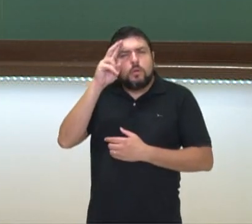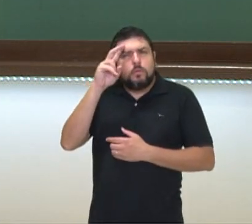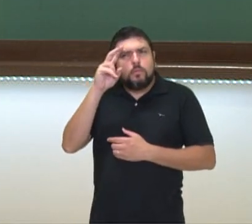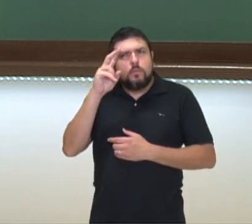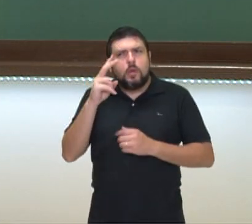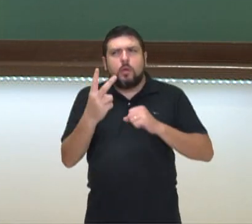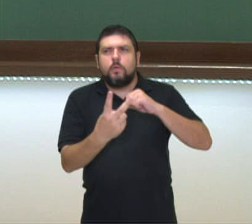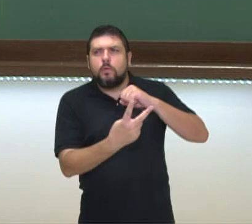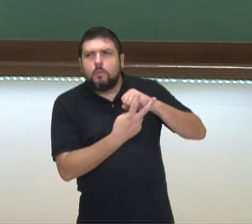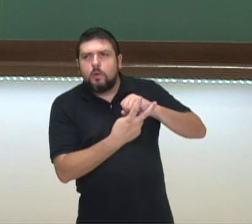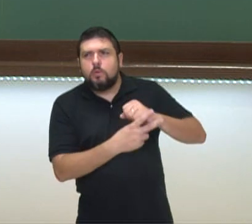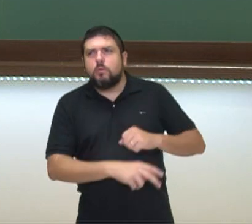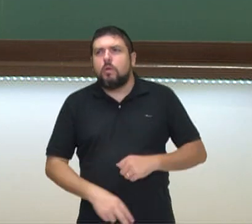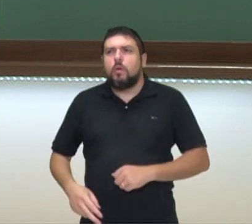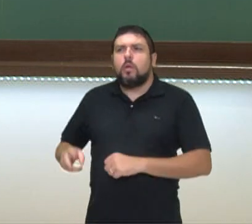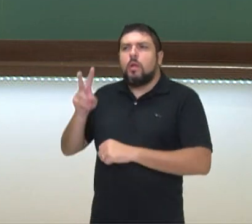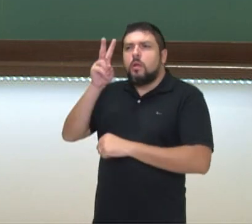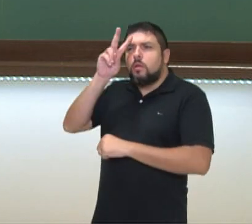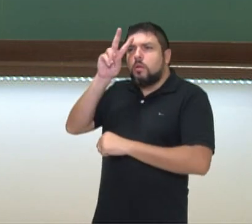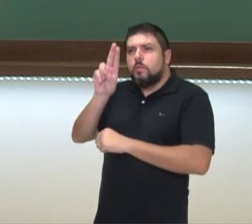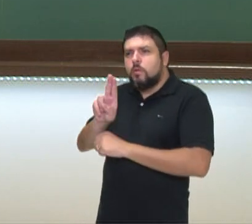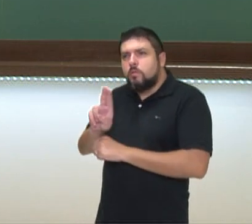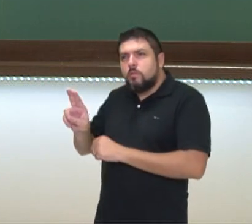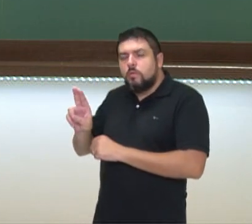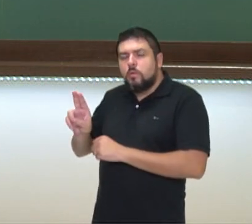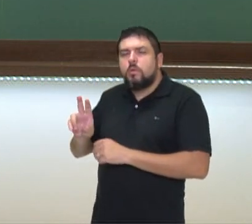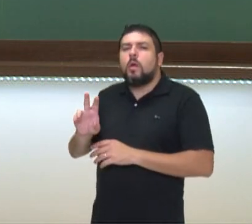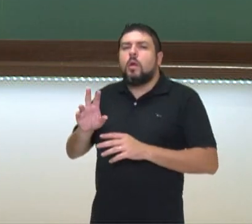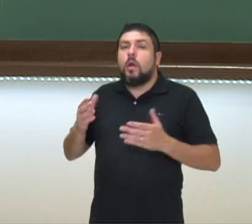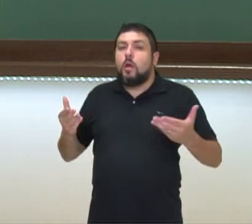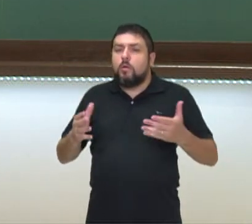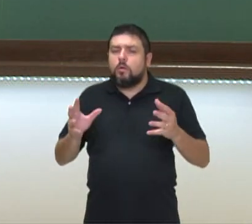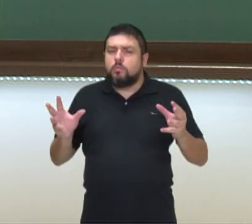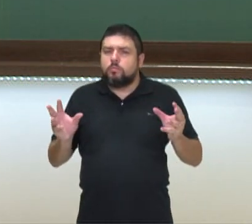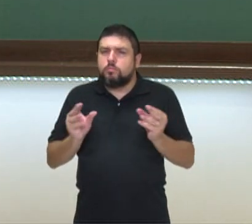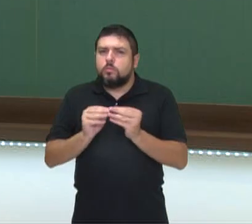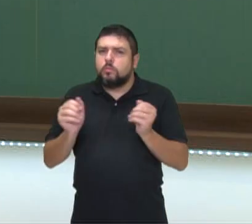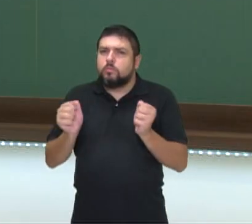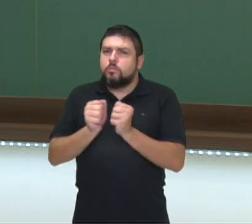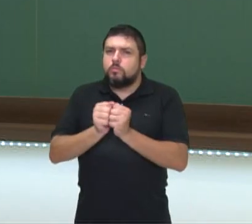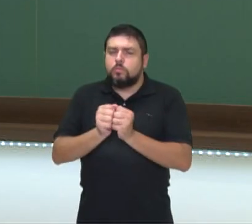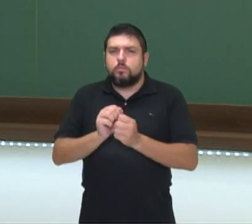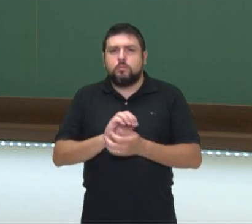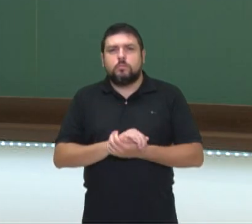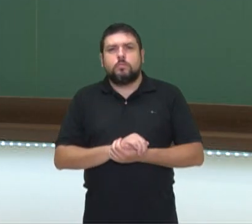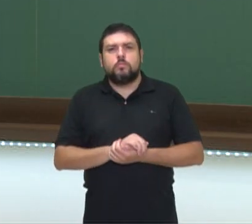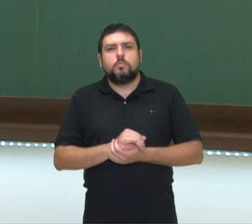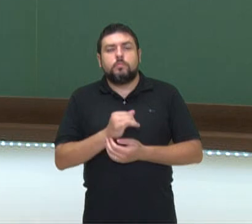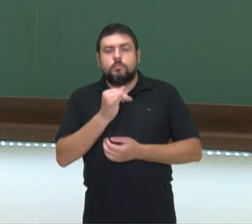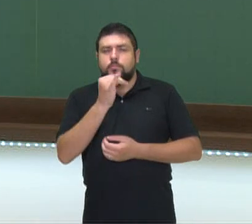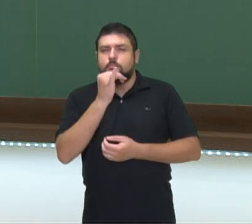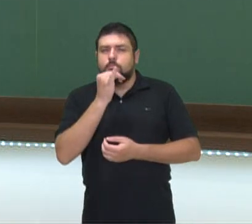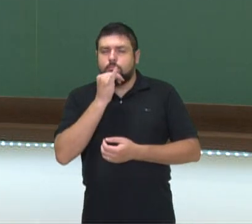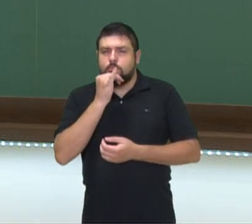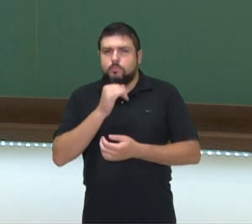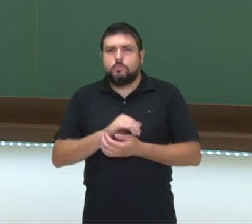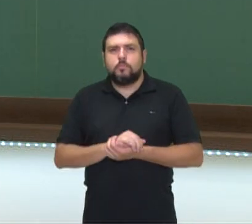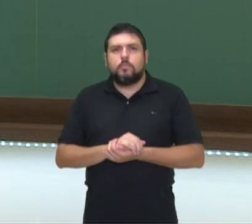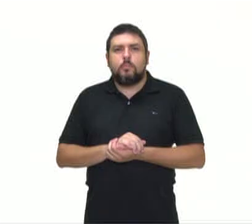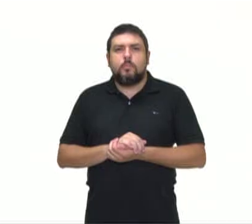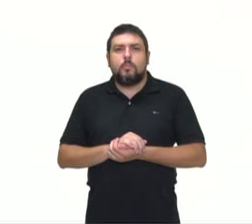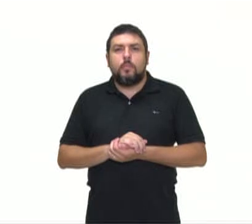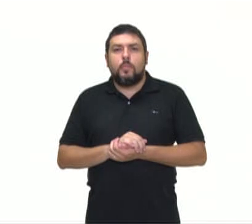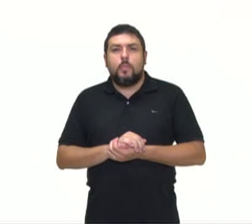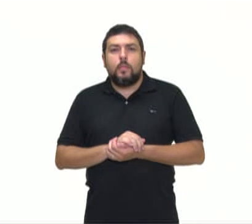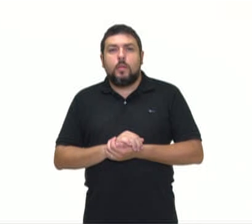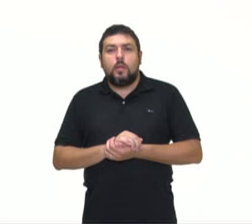o conceito de verbo nominal. Vejamos aqui um exemplo. Nós temos as pessoas